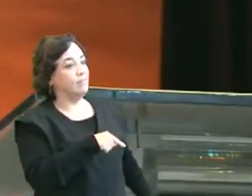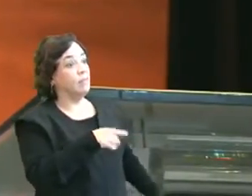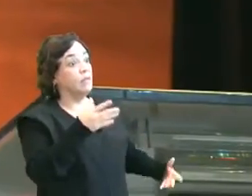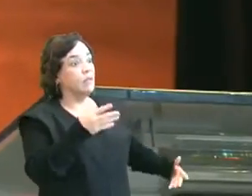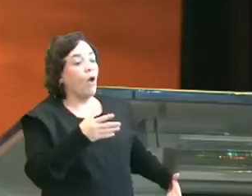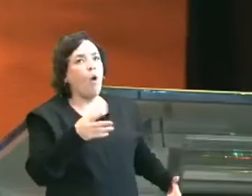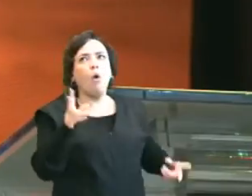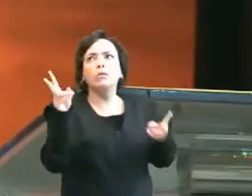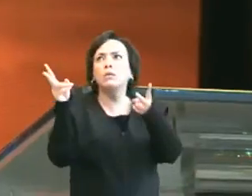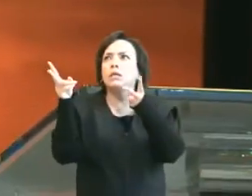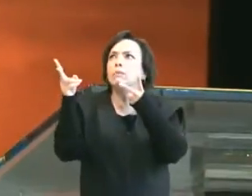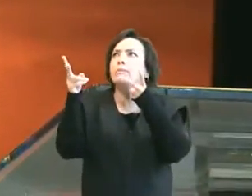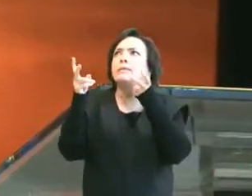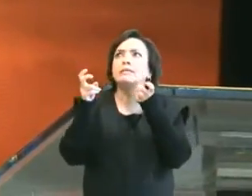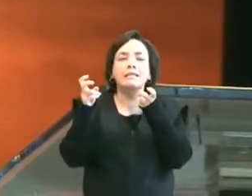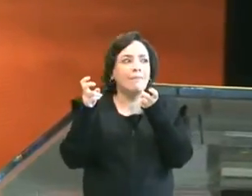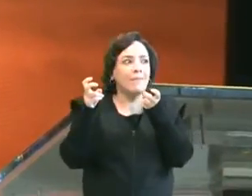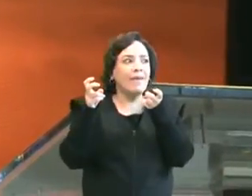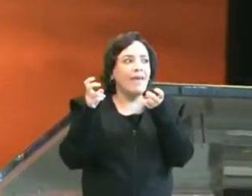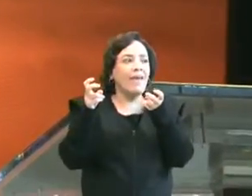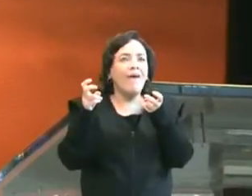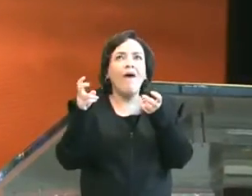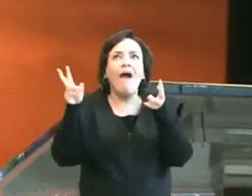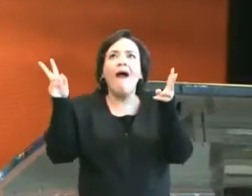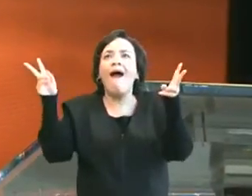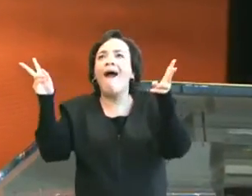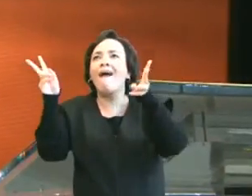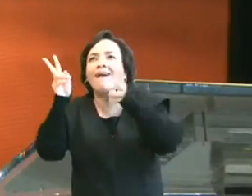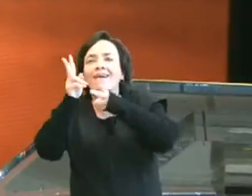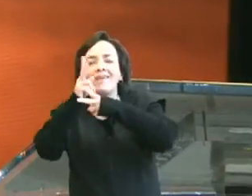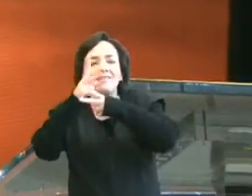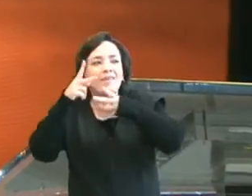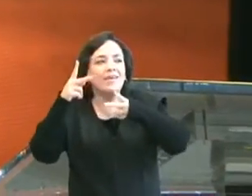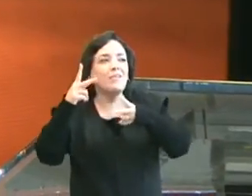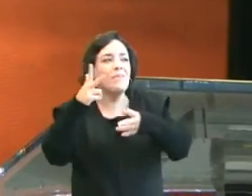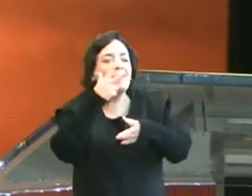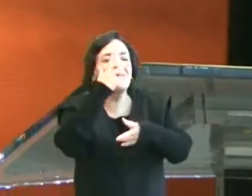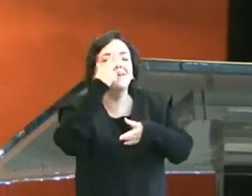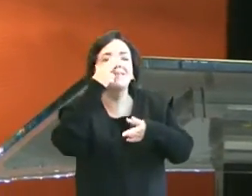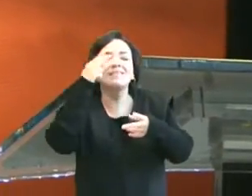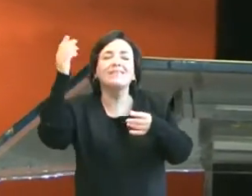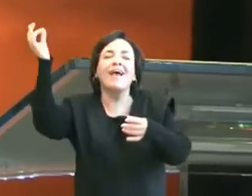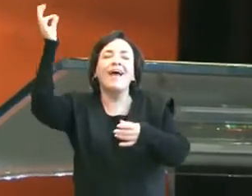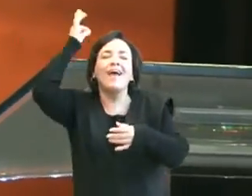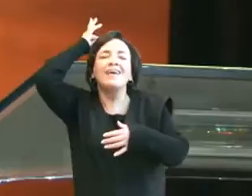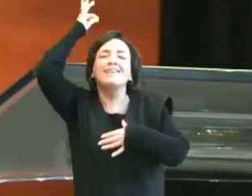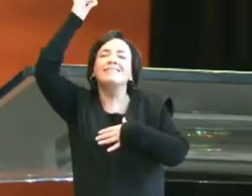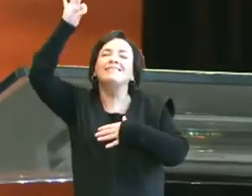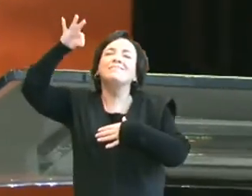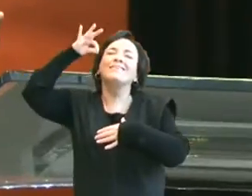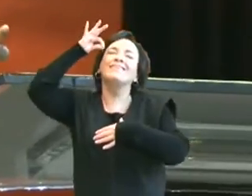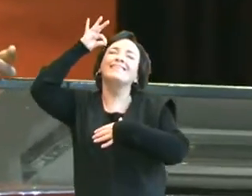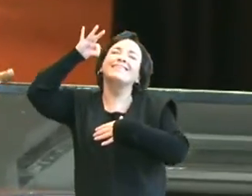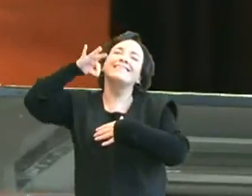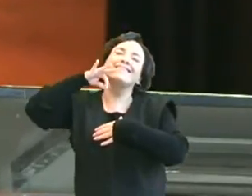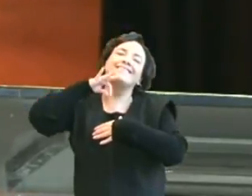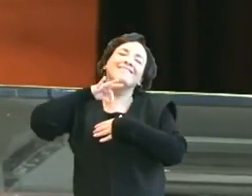Diante daquela doce, meiga, suave ação no Espírito, ele dá um passo para